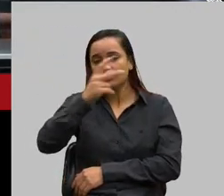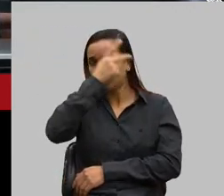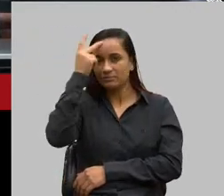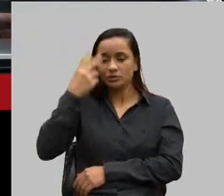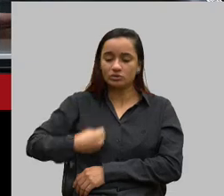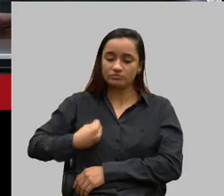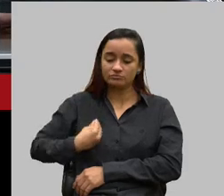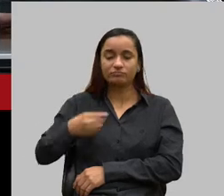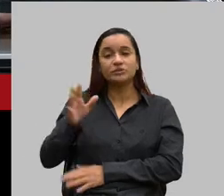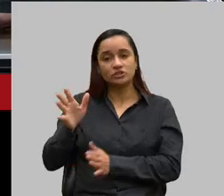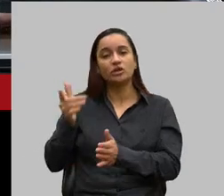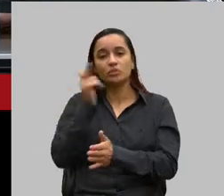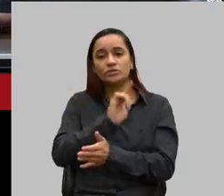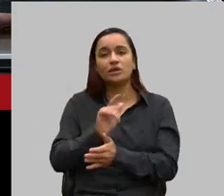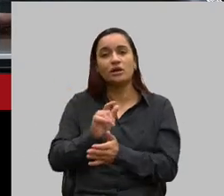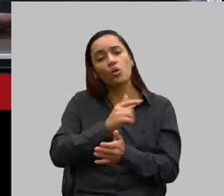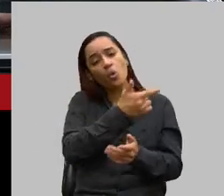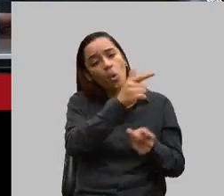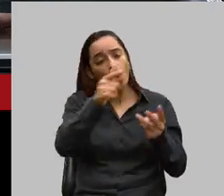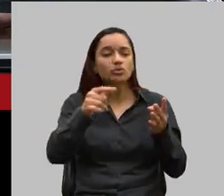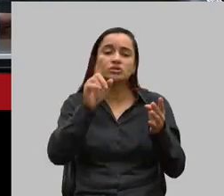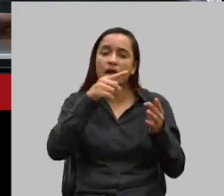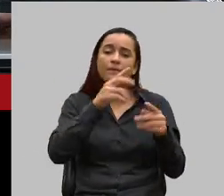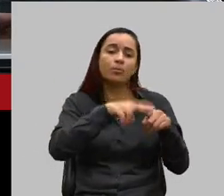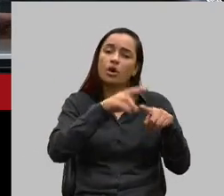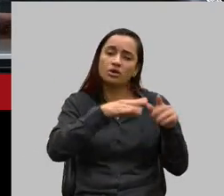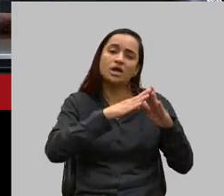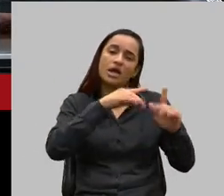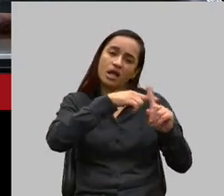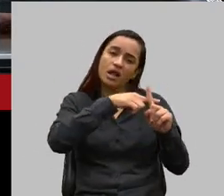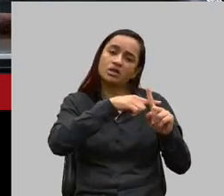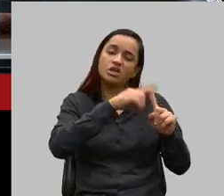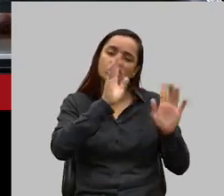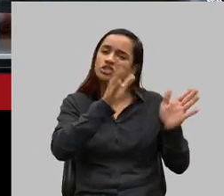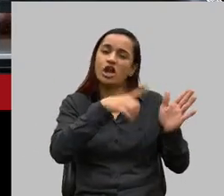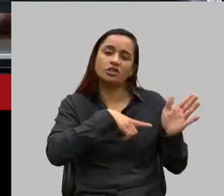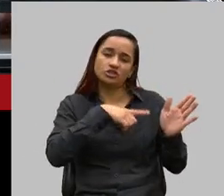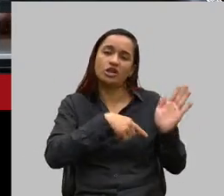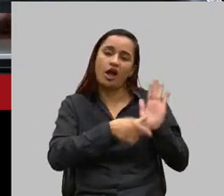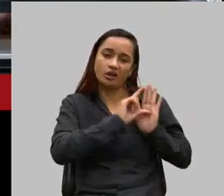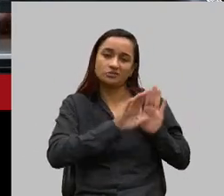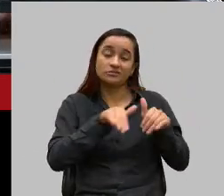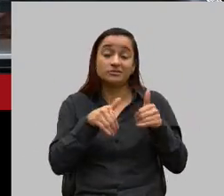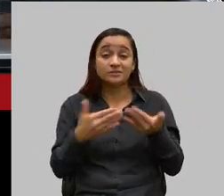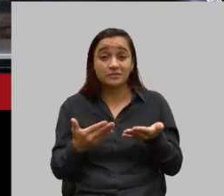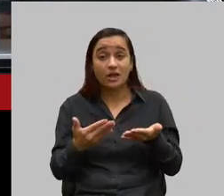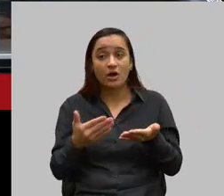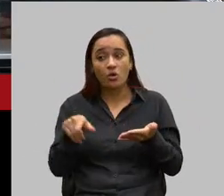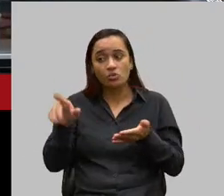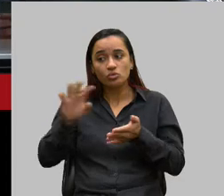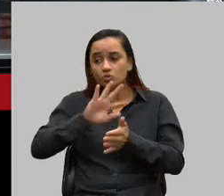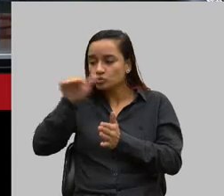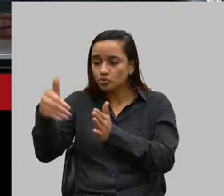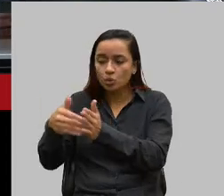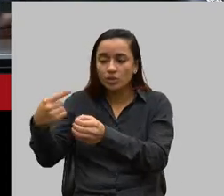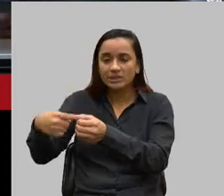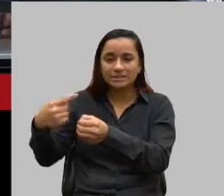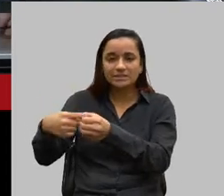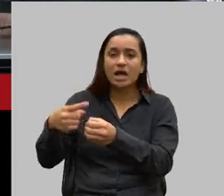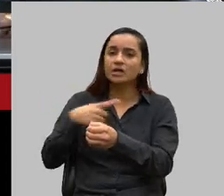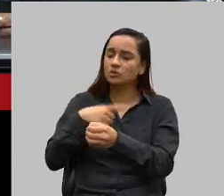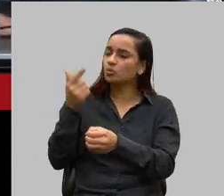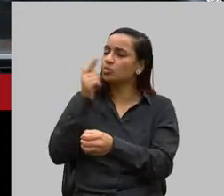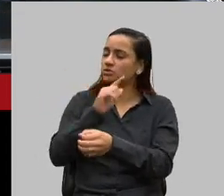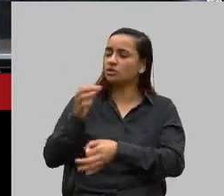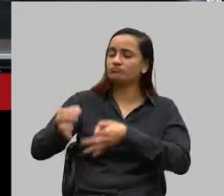restante é da igre católica ele já tem então e secretário toda a cidade com dignidade né aquilo pode